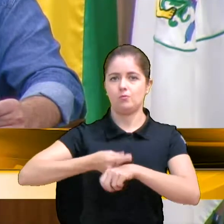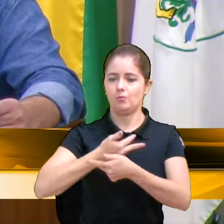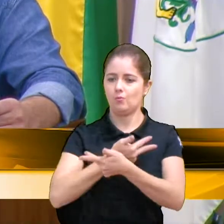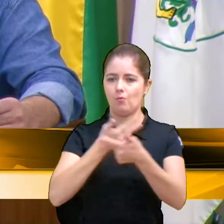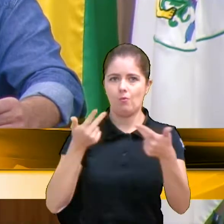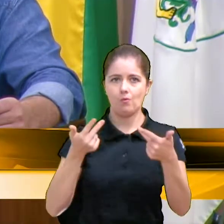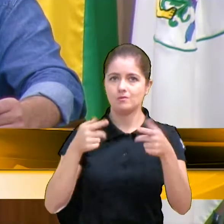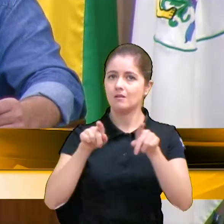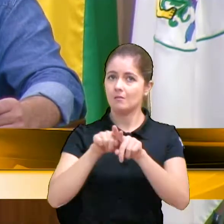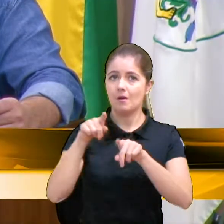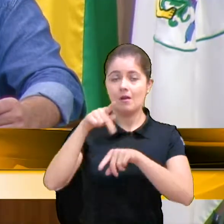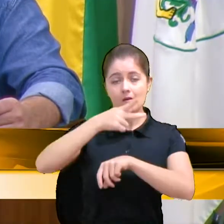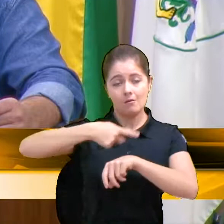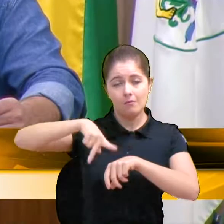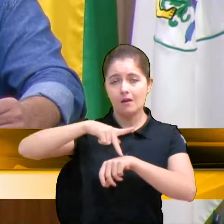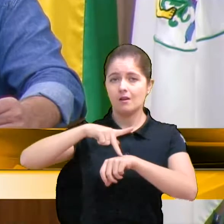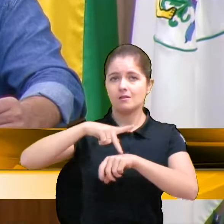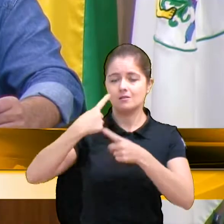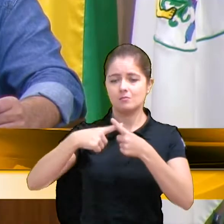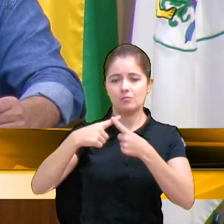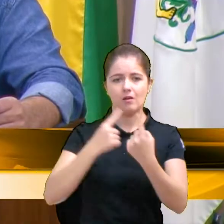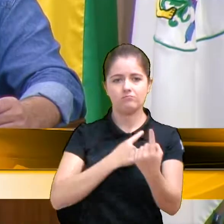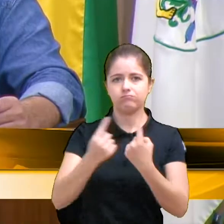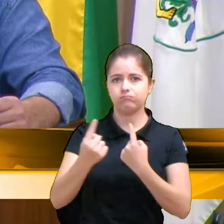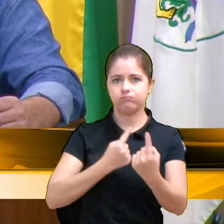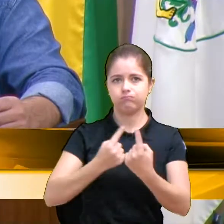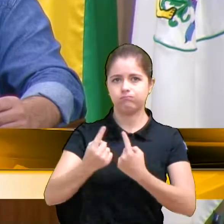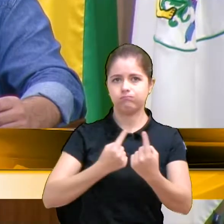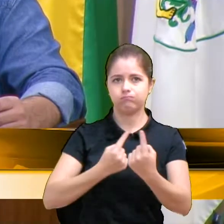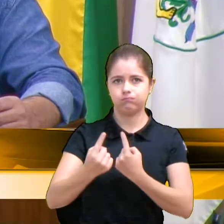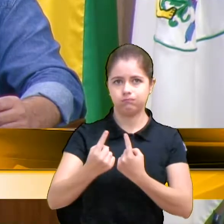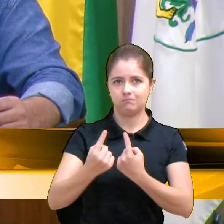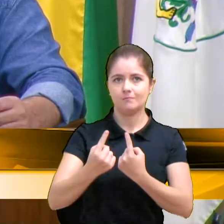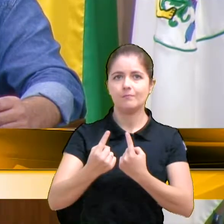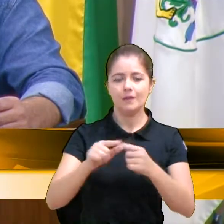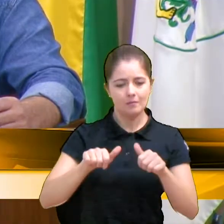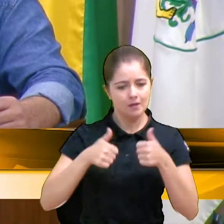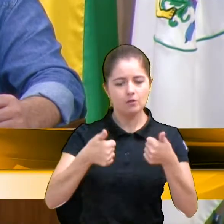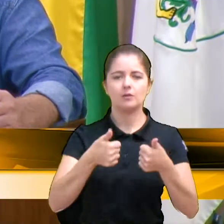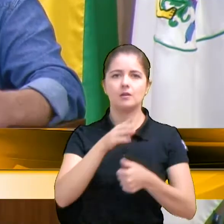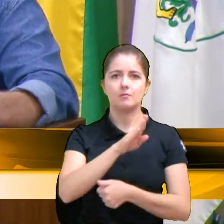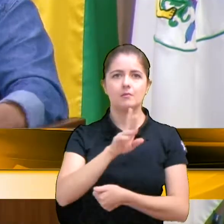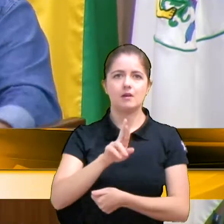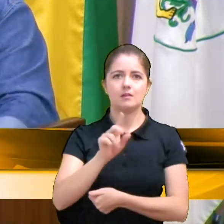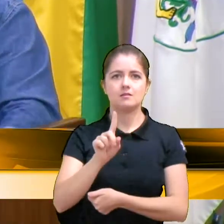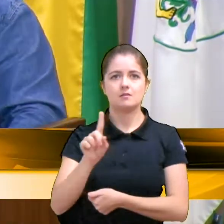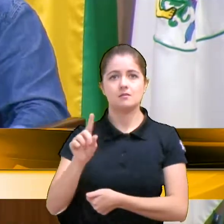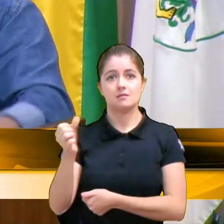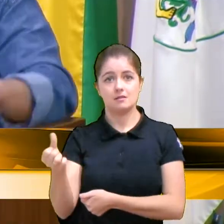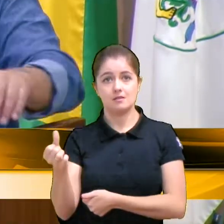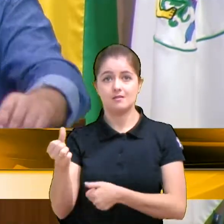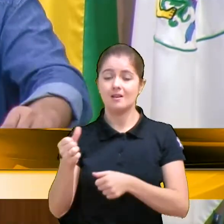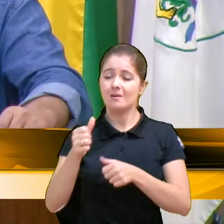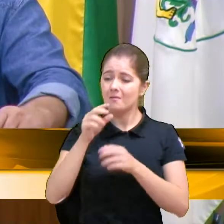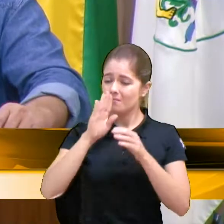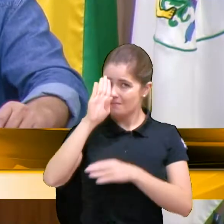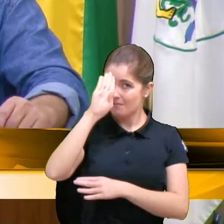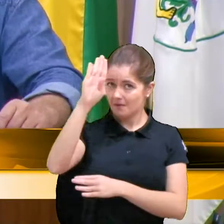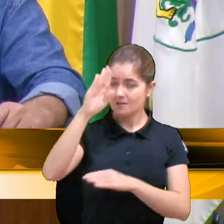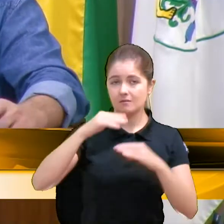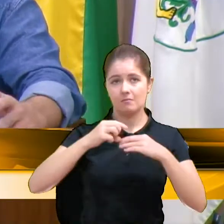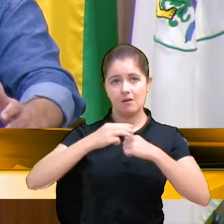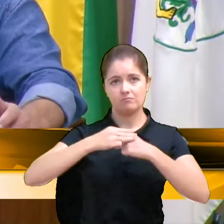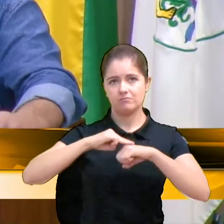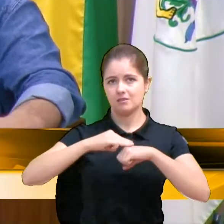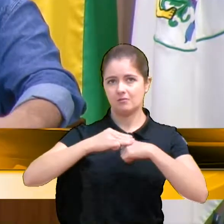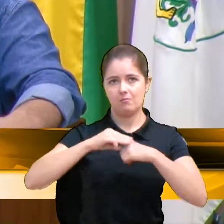do país, a BR-116, principalmente no trecho que passa por São Marcos. Quero dizer, senhor presidente, que já